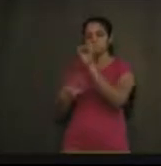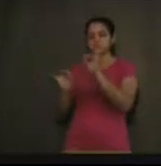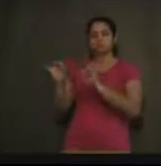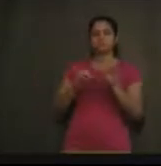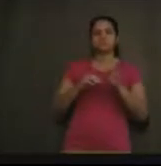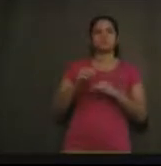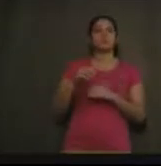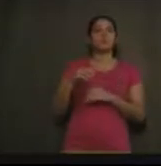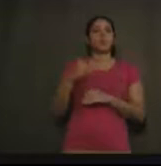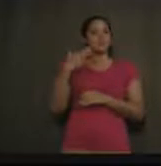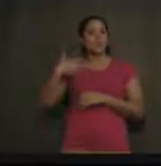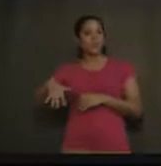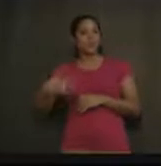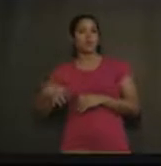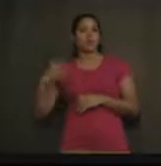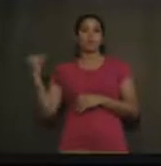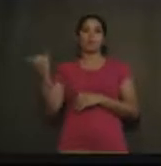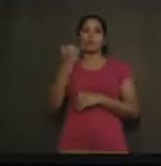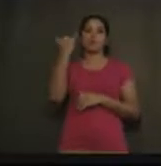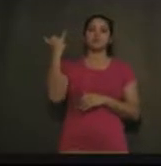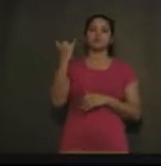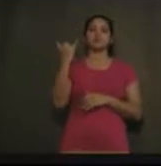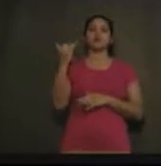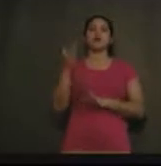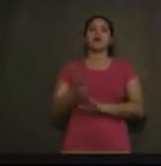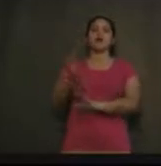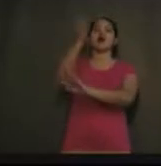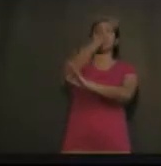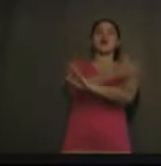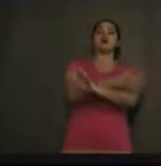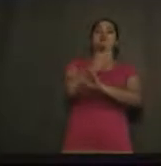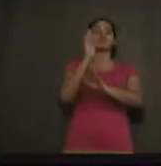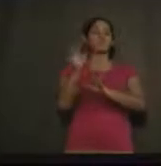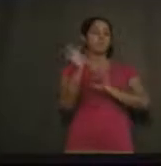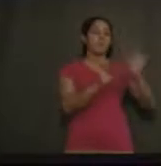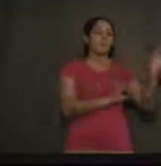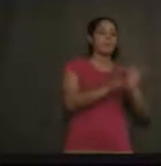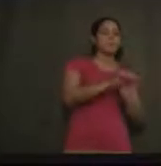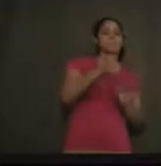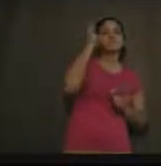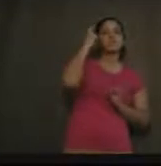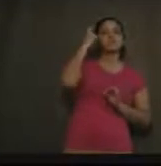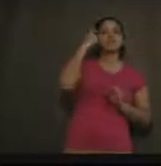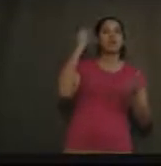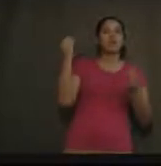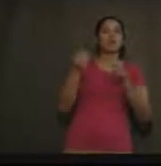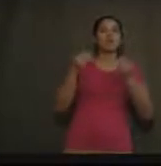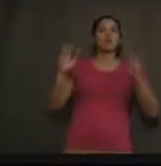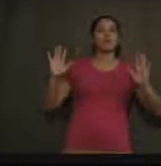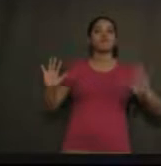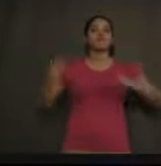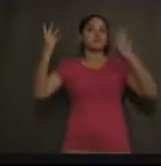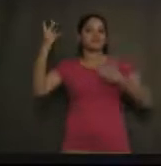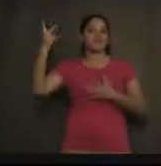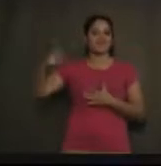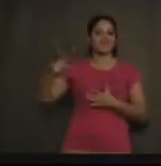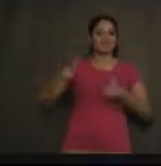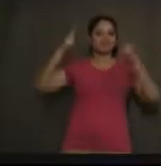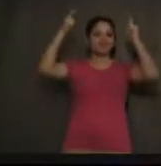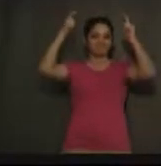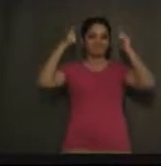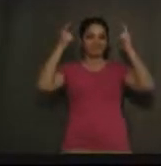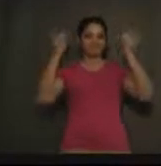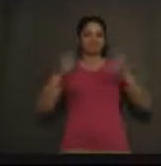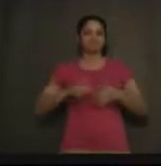bastante antes, cerca de 5, 6 anos antes, já estava sendo pensado como irá ser comemorado o aniversário do